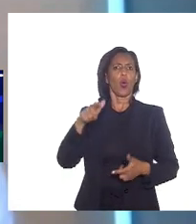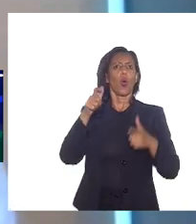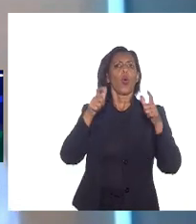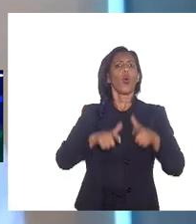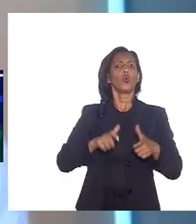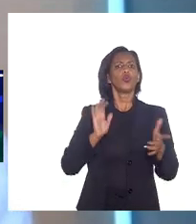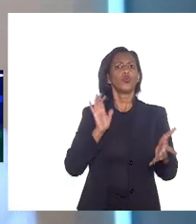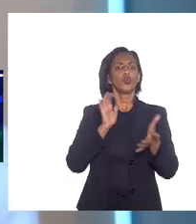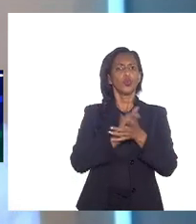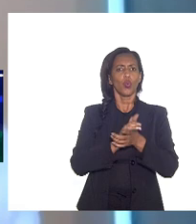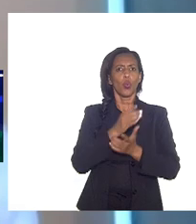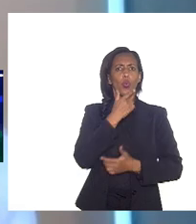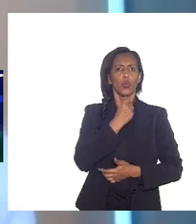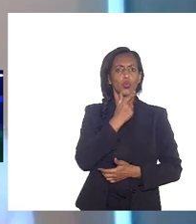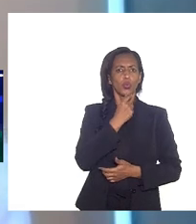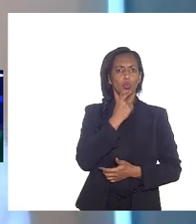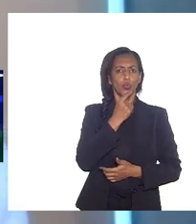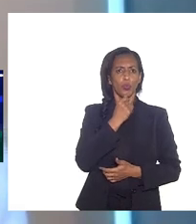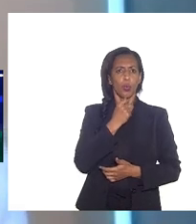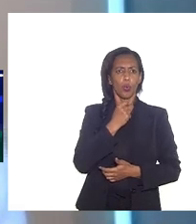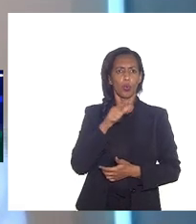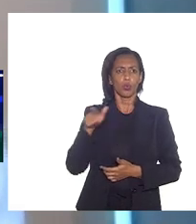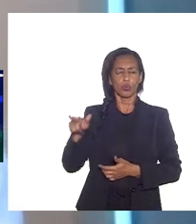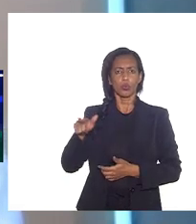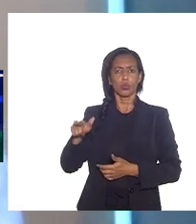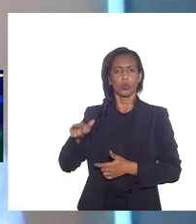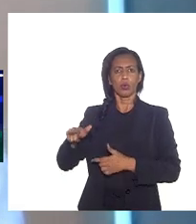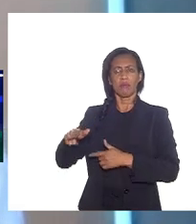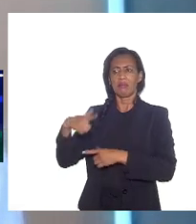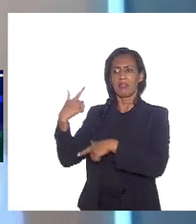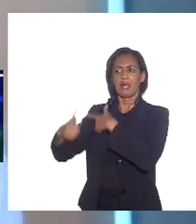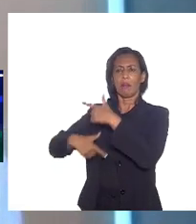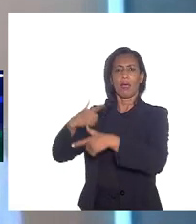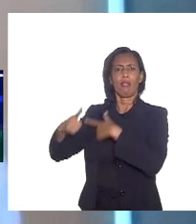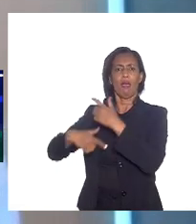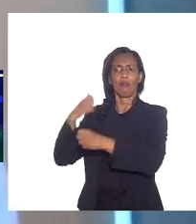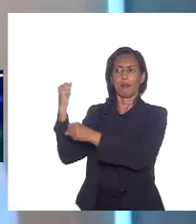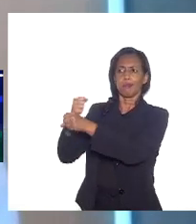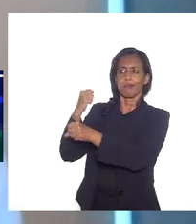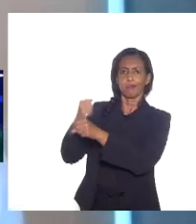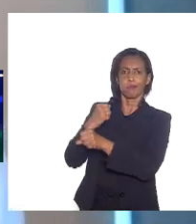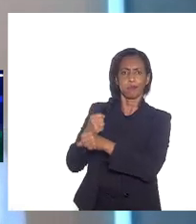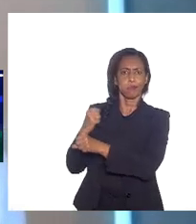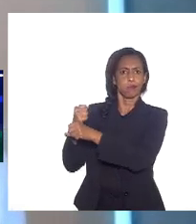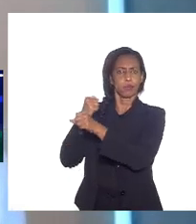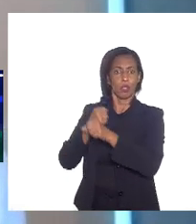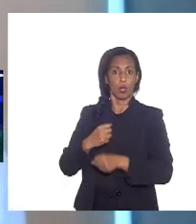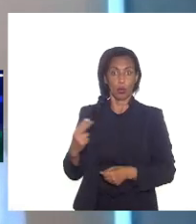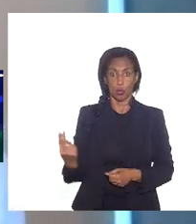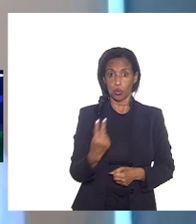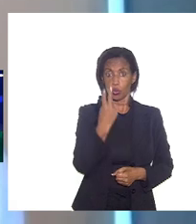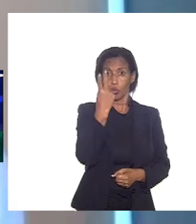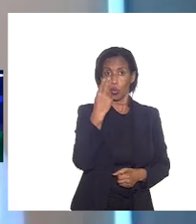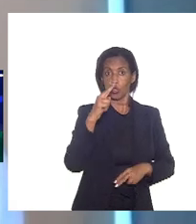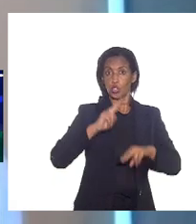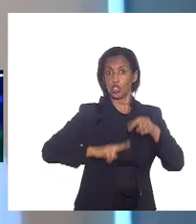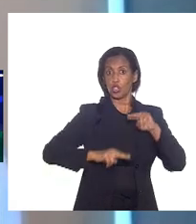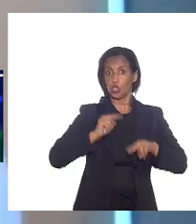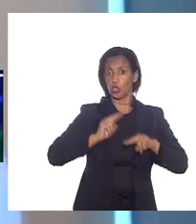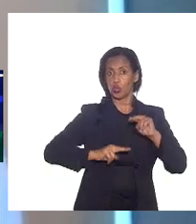da vítima prestava serviço como pedreiro. 2 de junho,